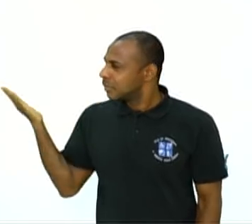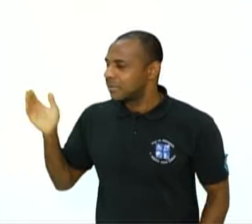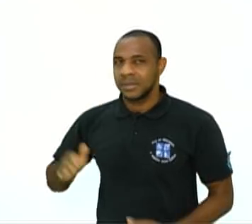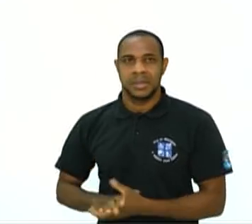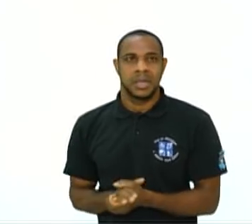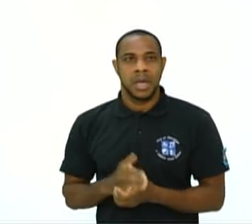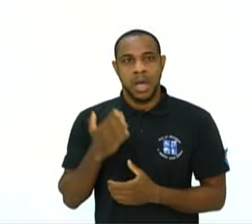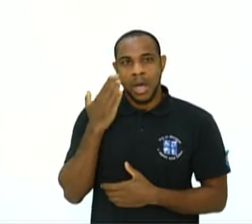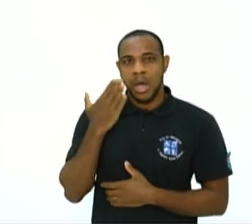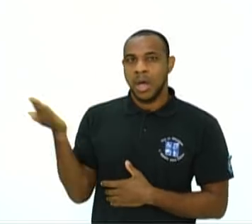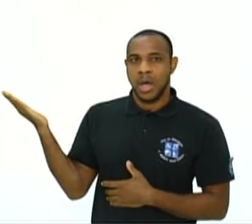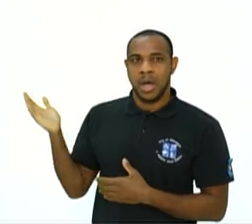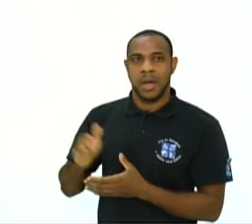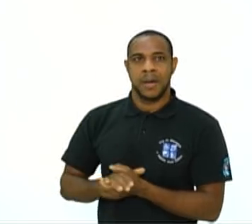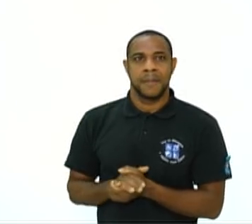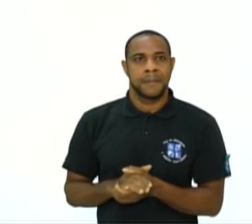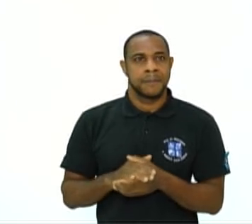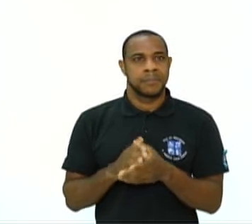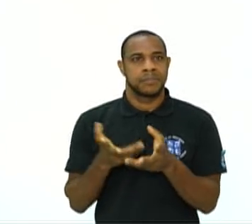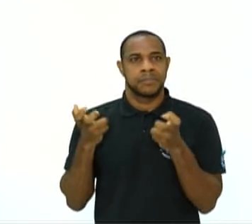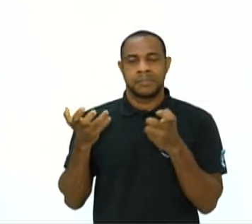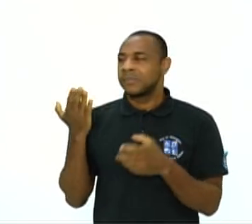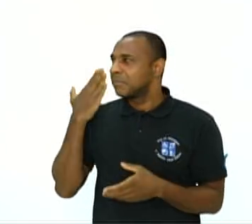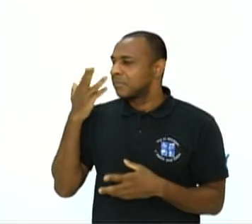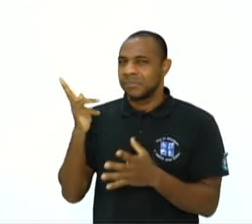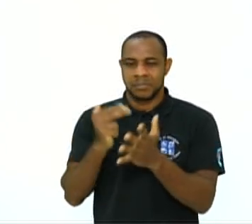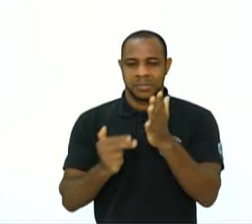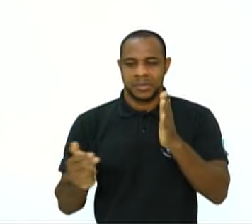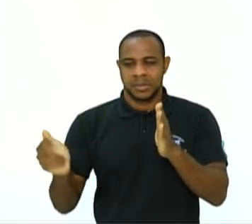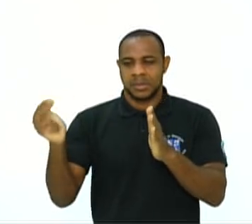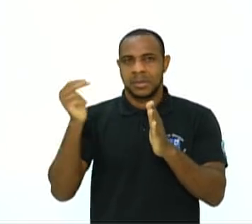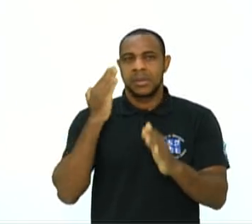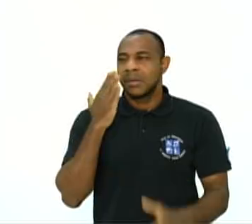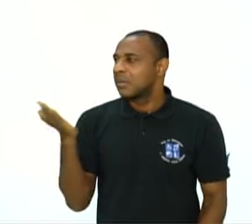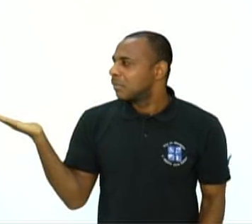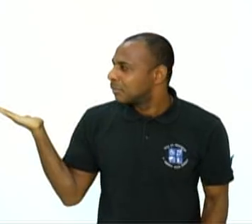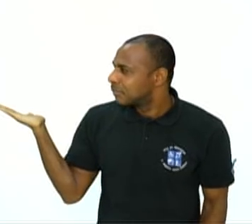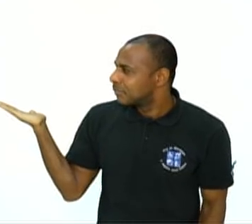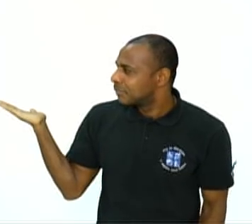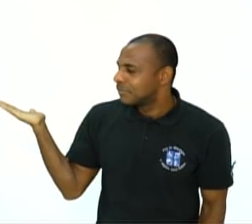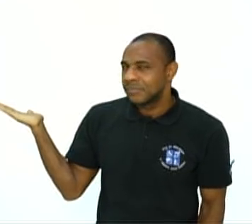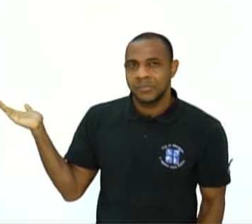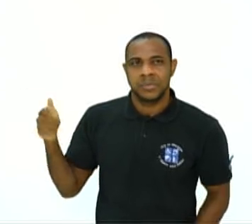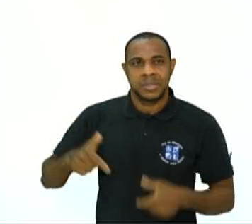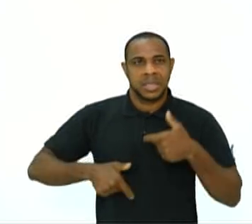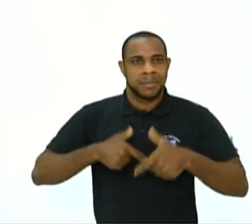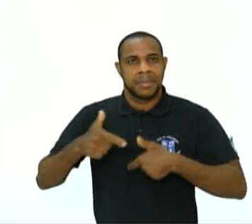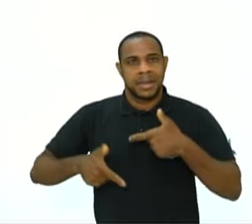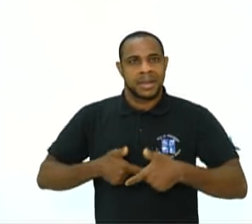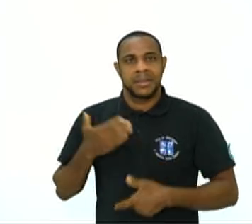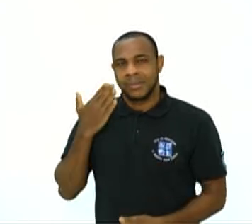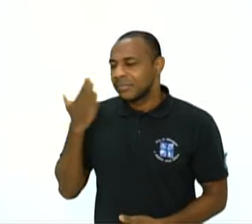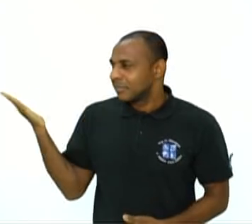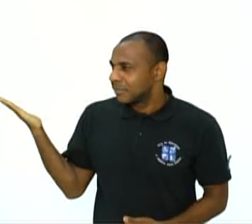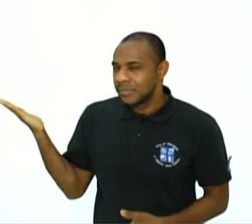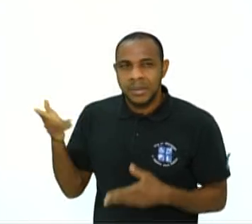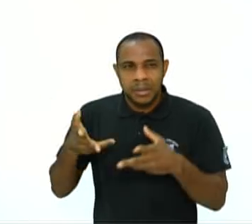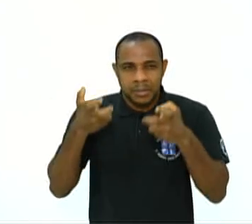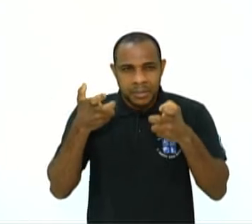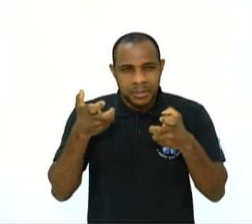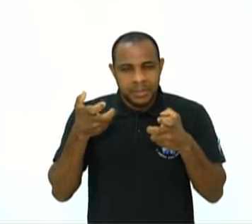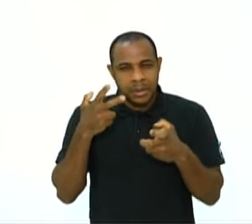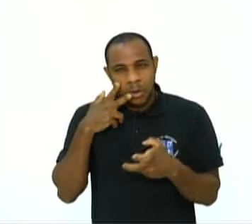né, essa obra da Rosana Paulino que se chama Assentamento, tá bom? Então daqui a pouquinho